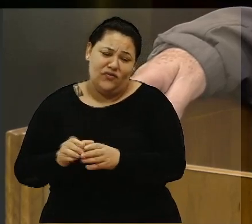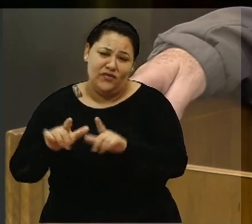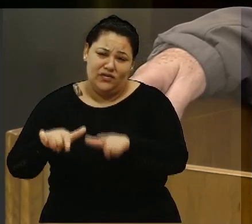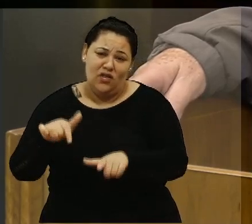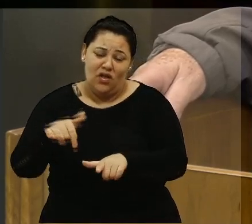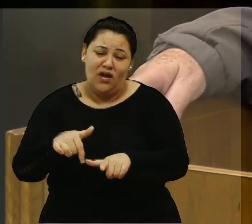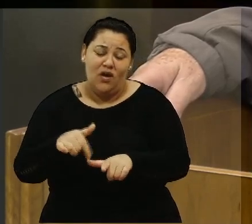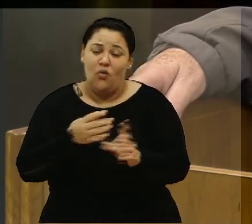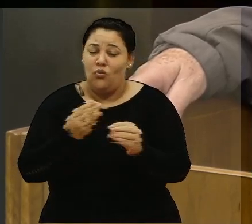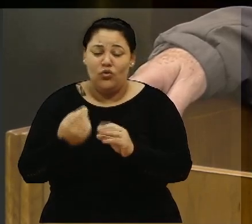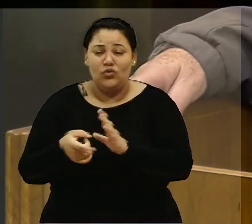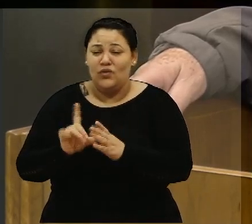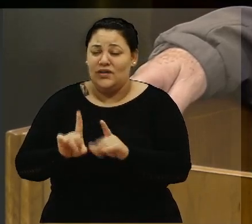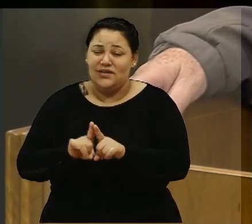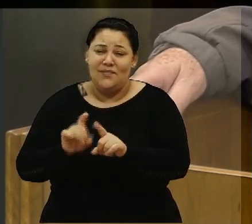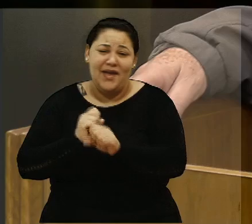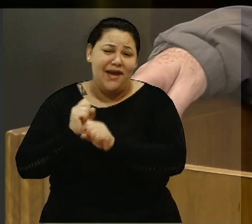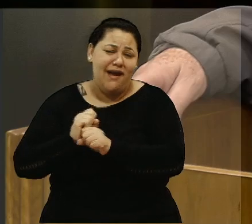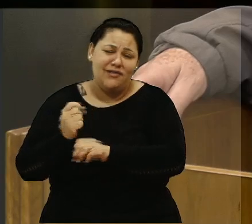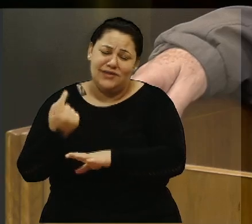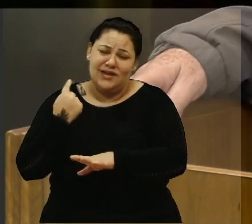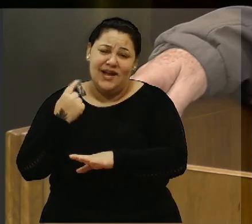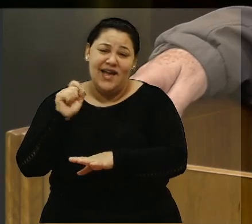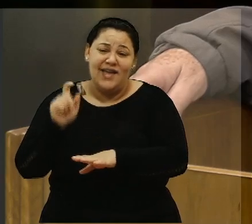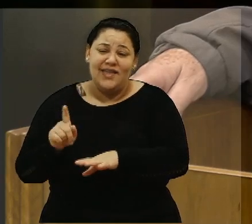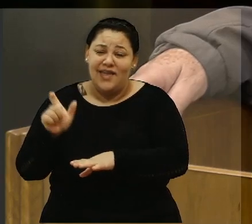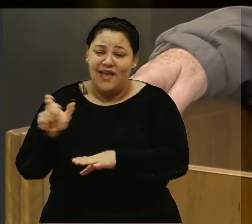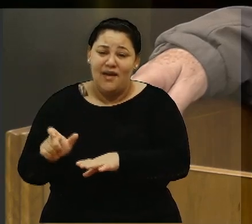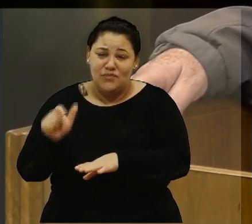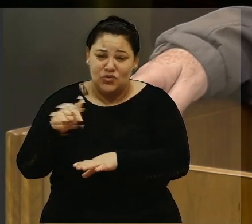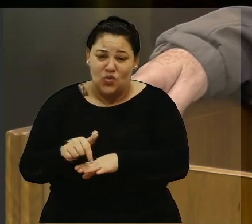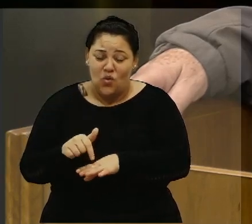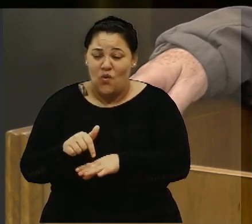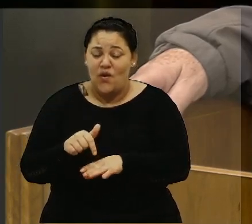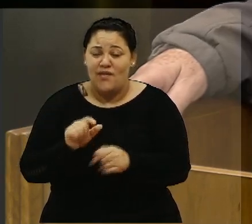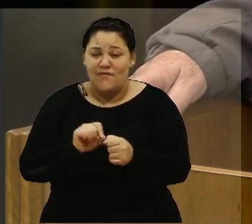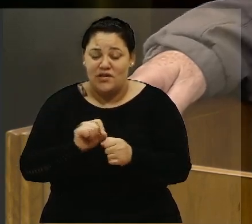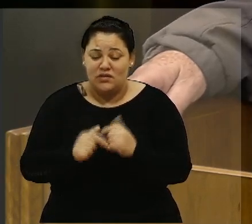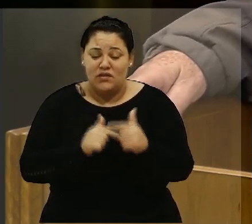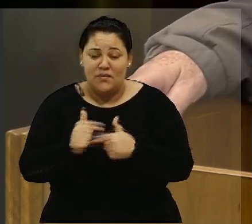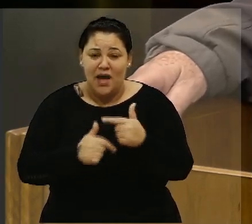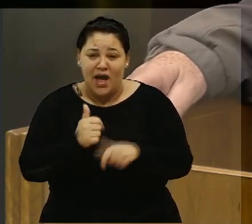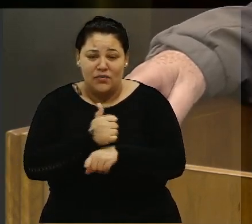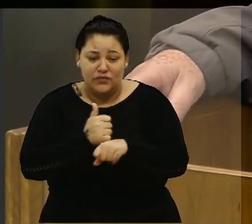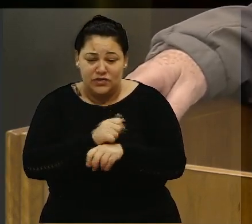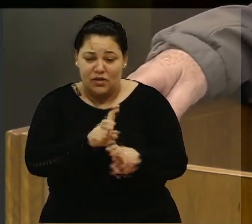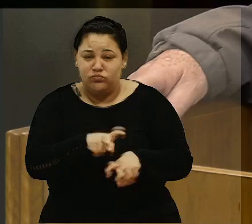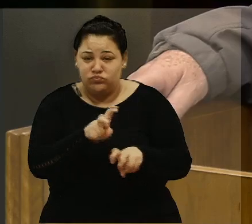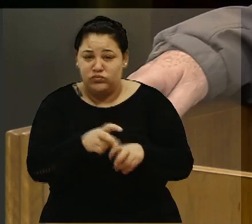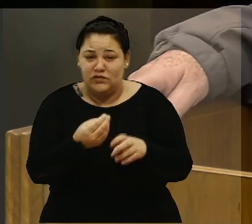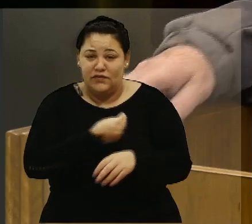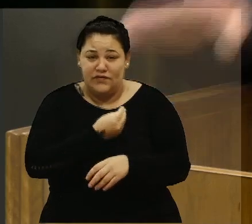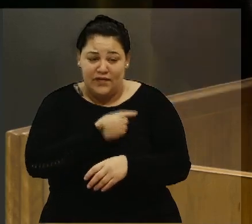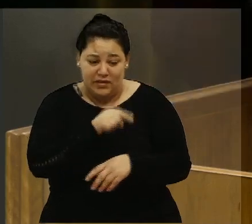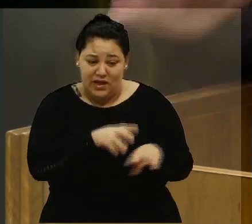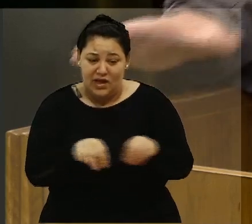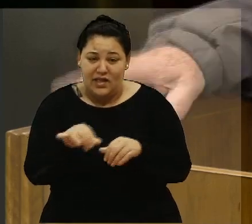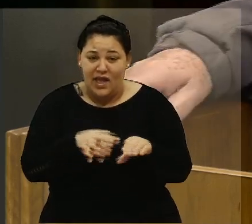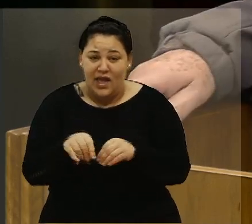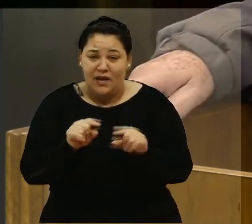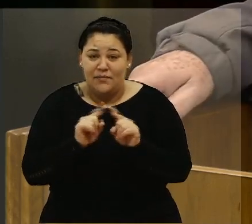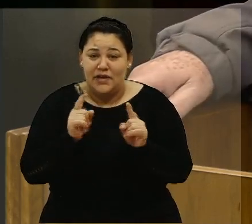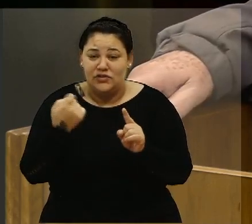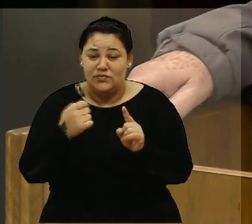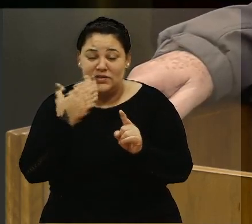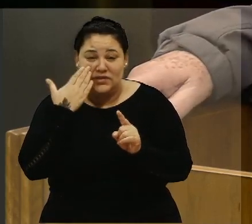Muito antes disso, né? Então, aqueles que estão aí produzindo, vivendo dessa terra, então, nesse sentido, é que nós